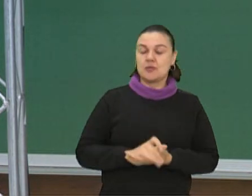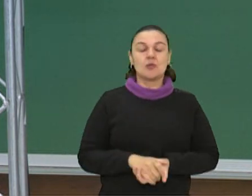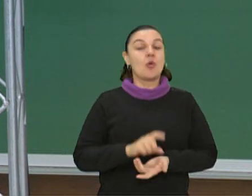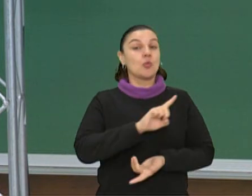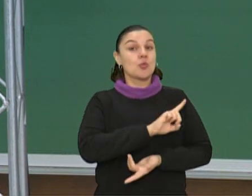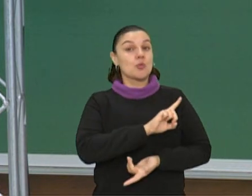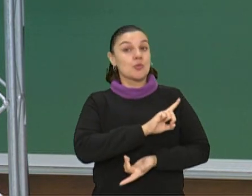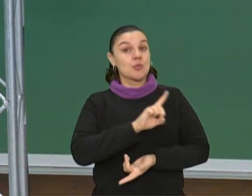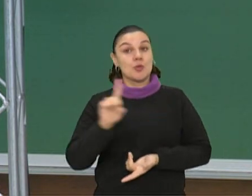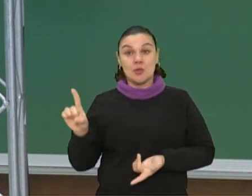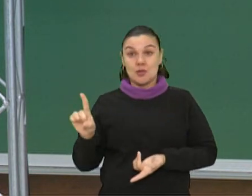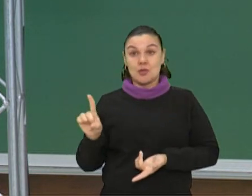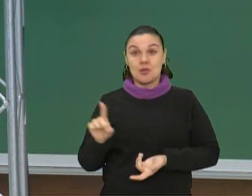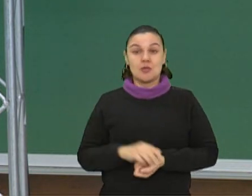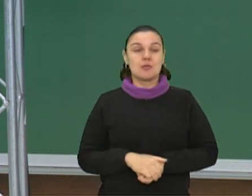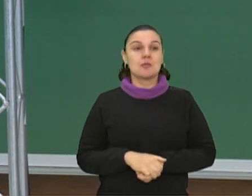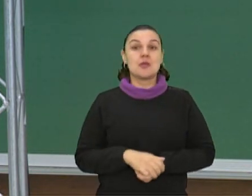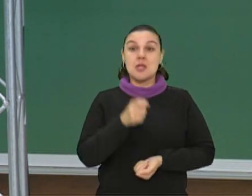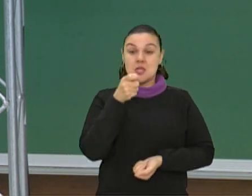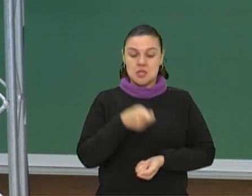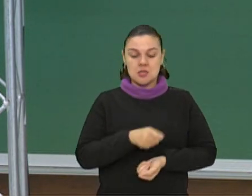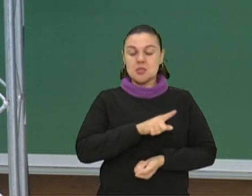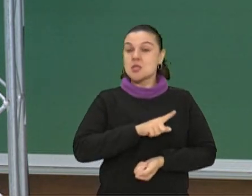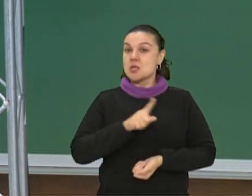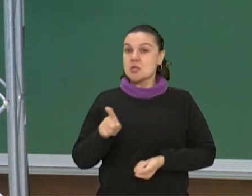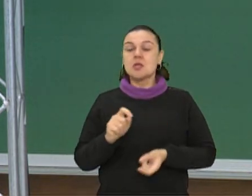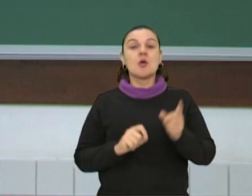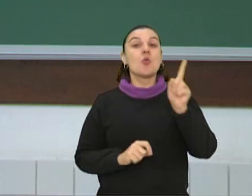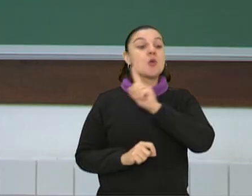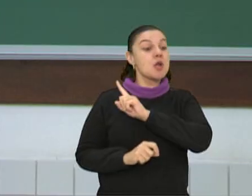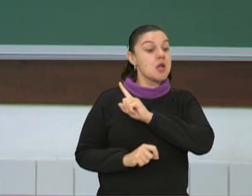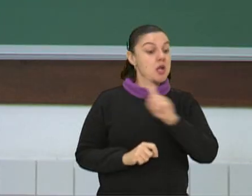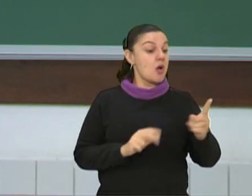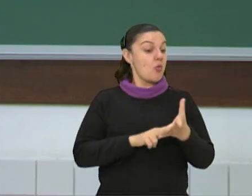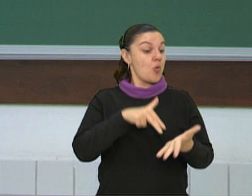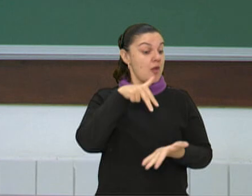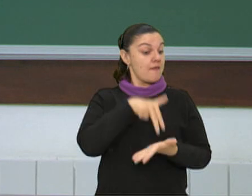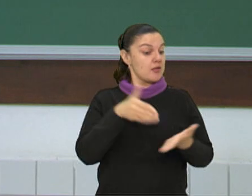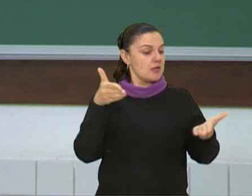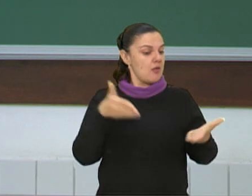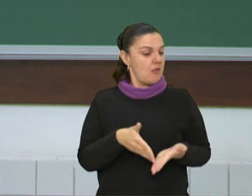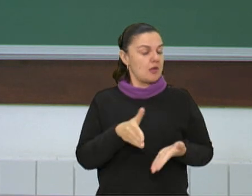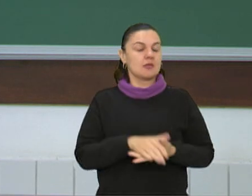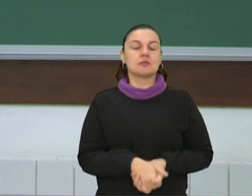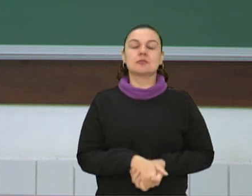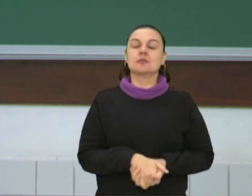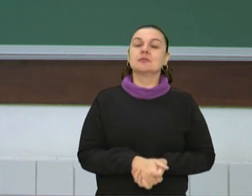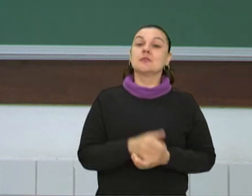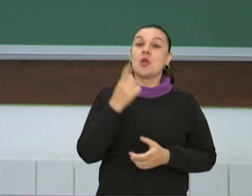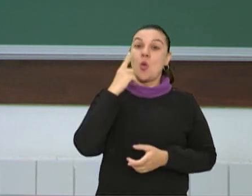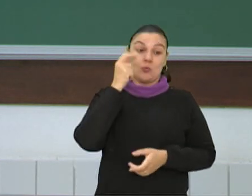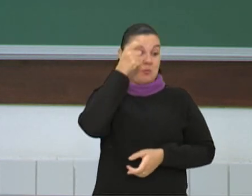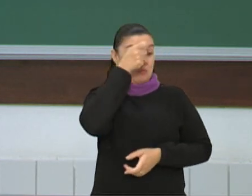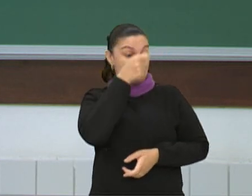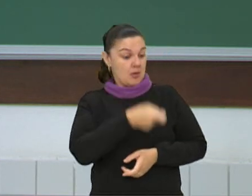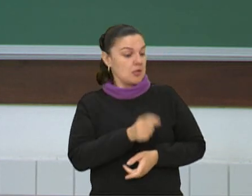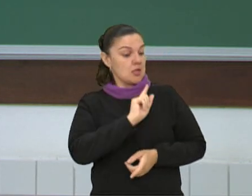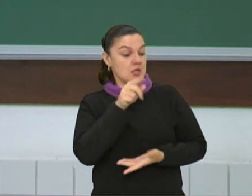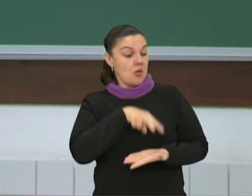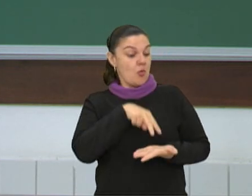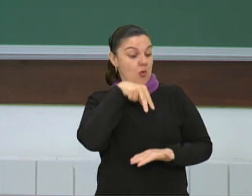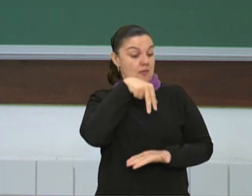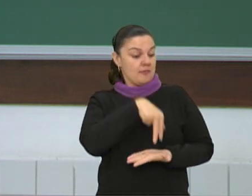ou ela pode ser um imperativo negativo, não levante-se agora. Perceberam? É uma ordem, ela pode